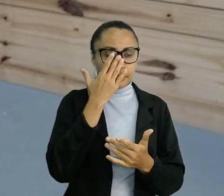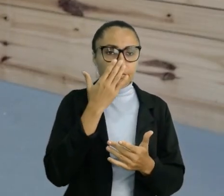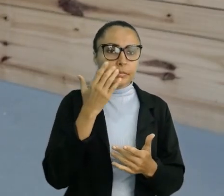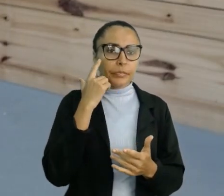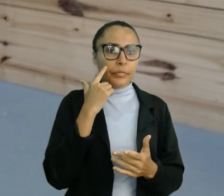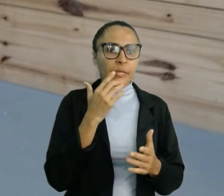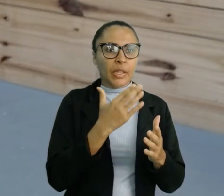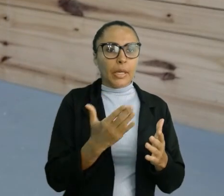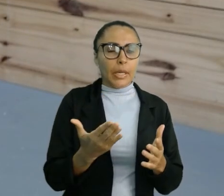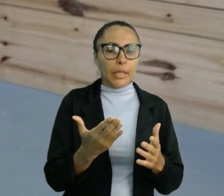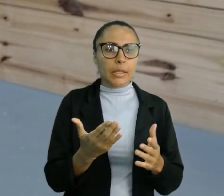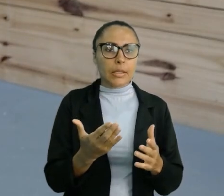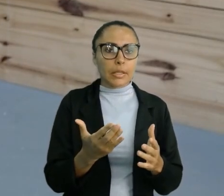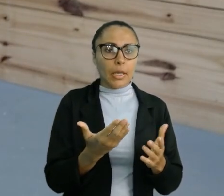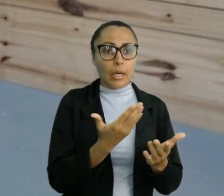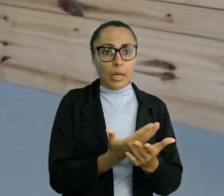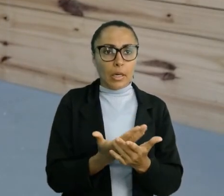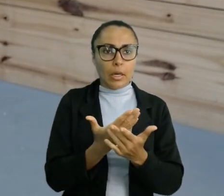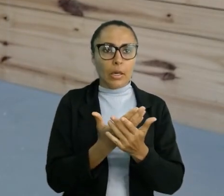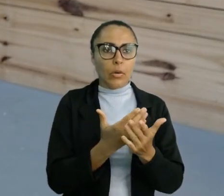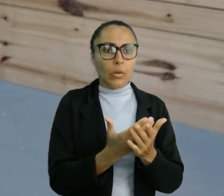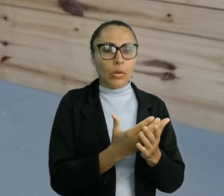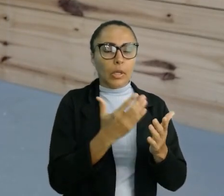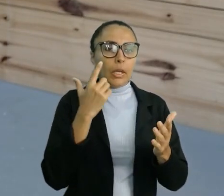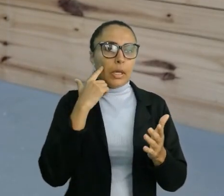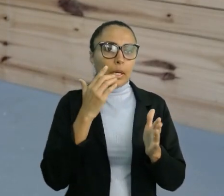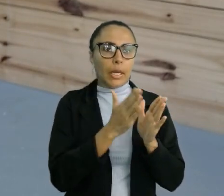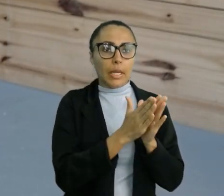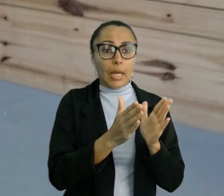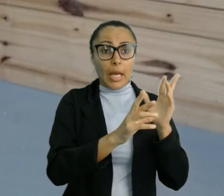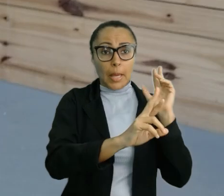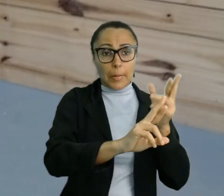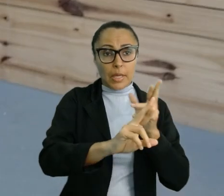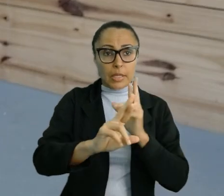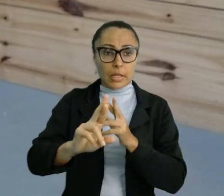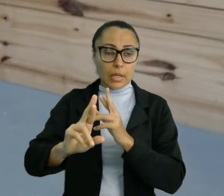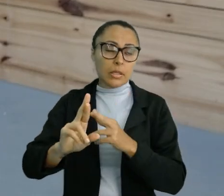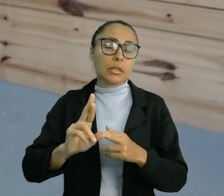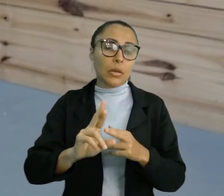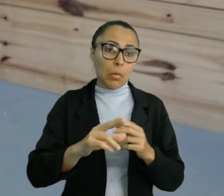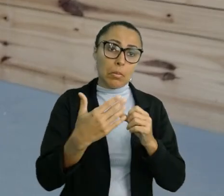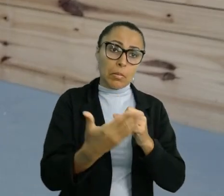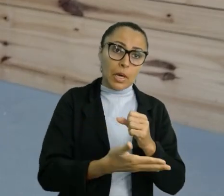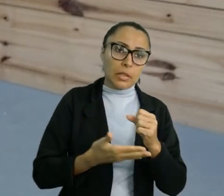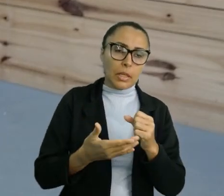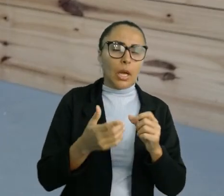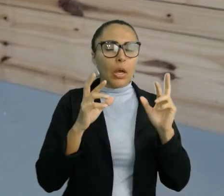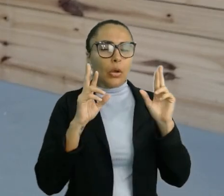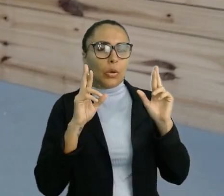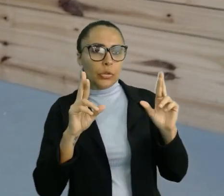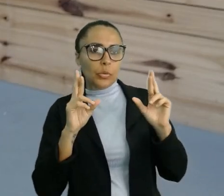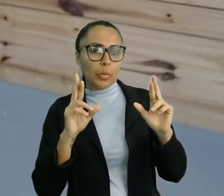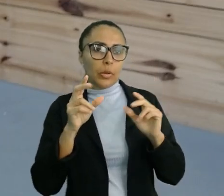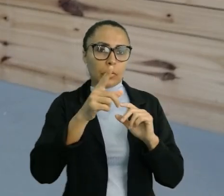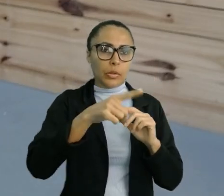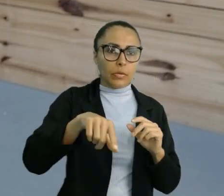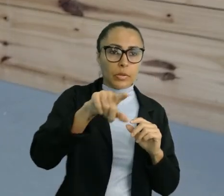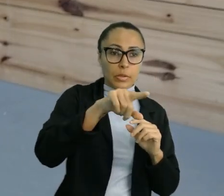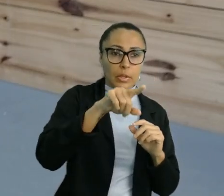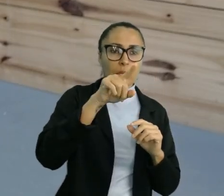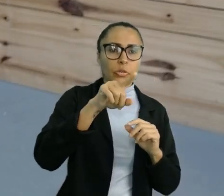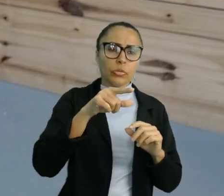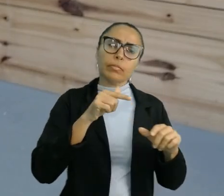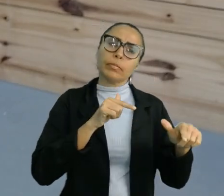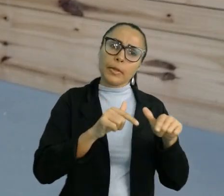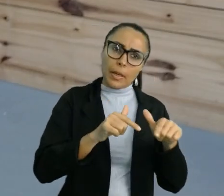é uma unidade onde a gente tem uma visão básica da representação perspética, né? Eu espero que vocês